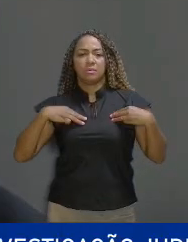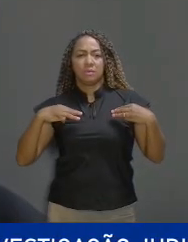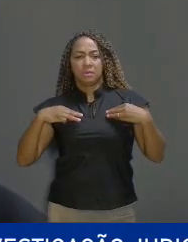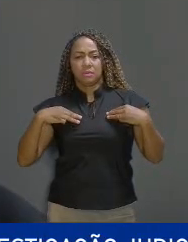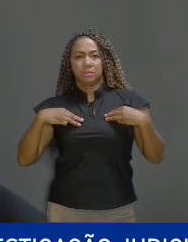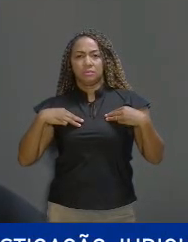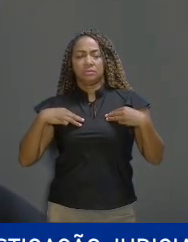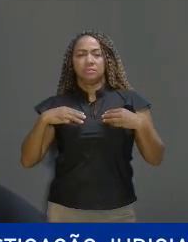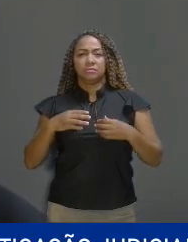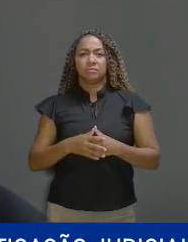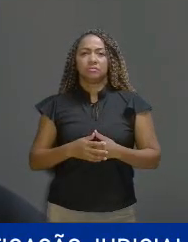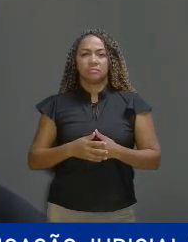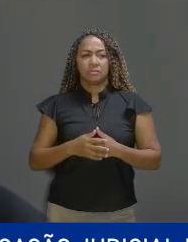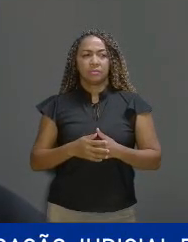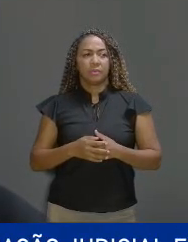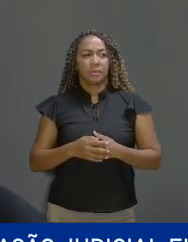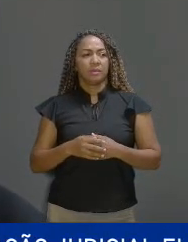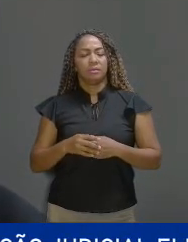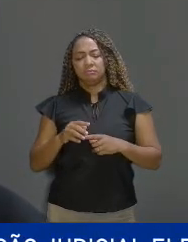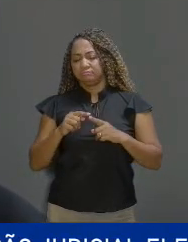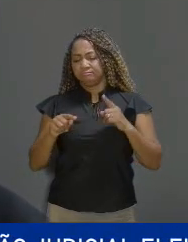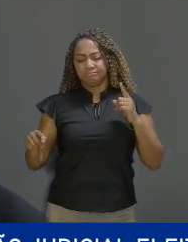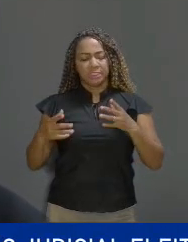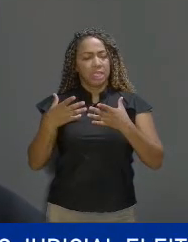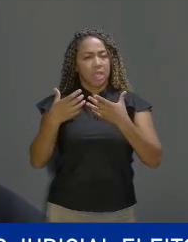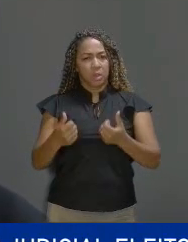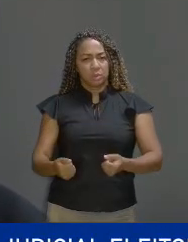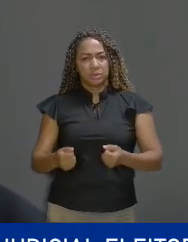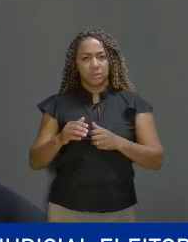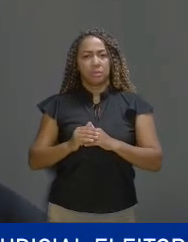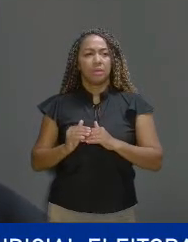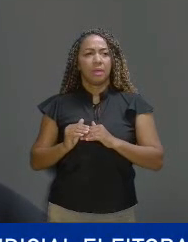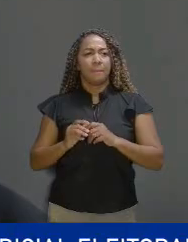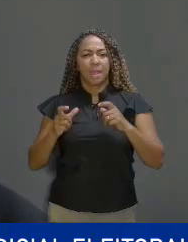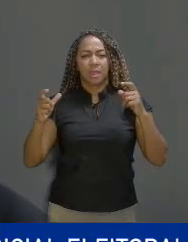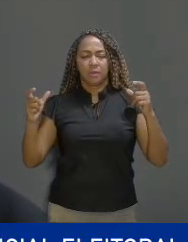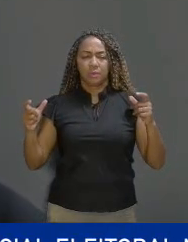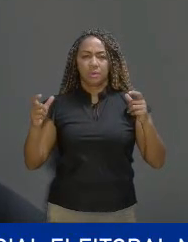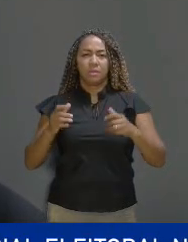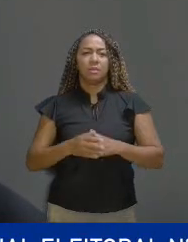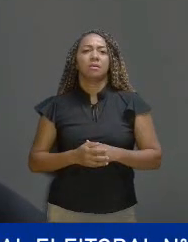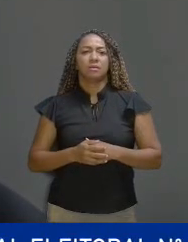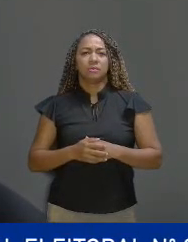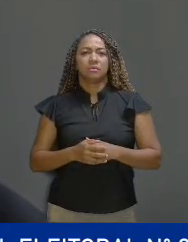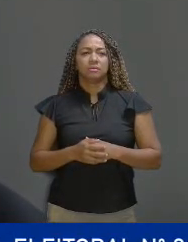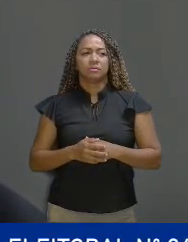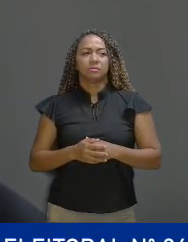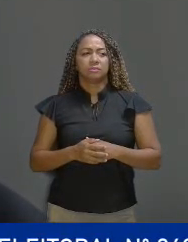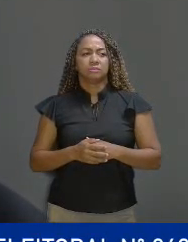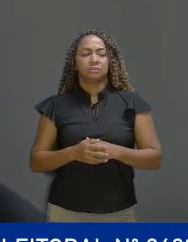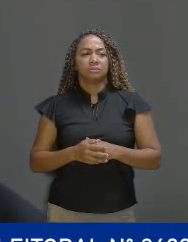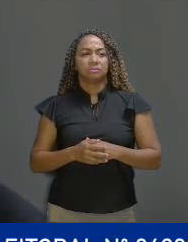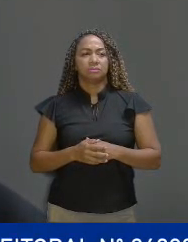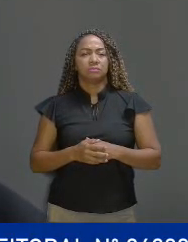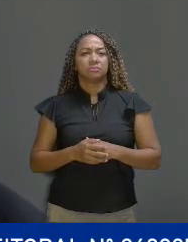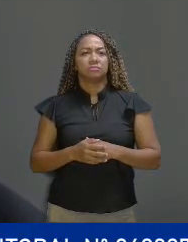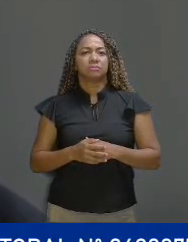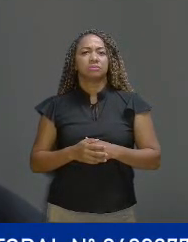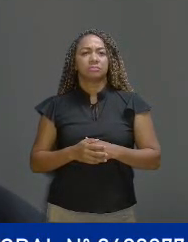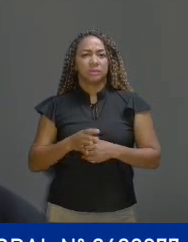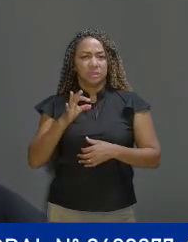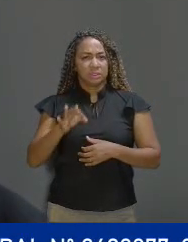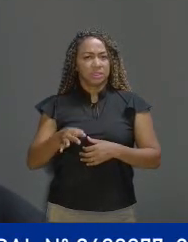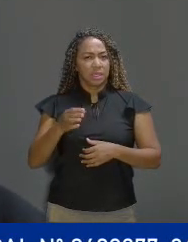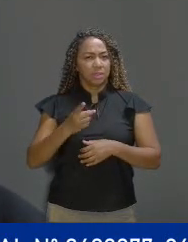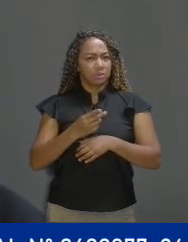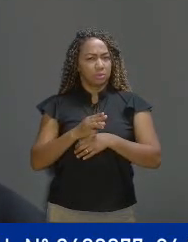mérito, negou-lhe provimento por maioria, vencido... É isso? Negou-lhe provimento? Não é isso, doutor Carlos